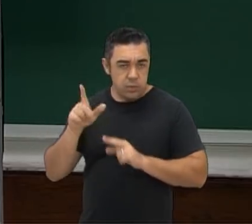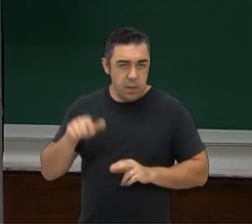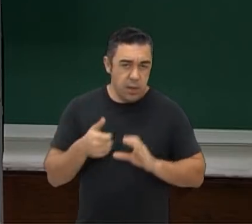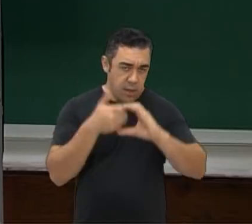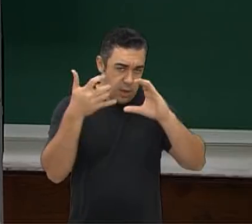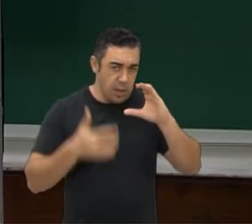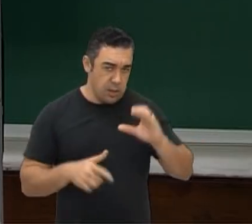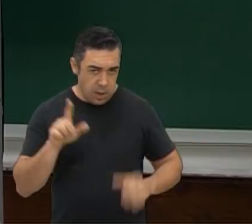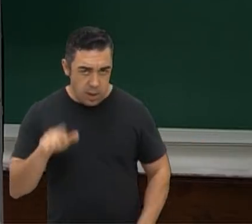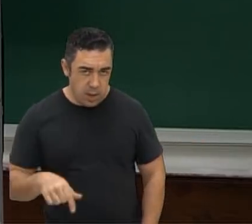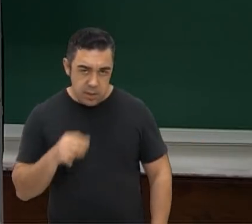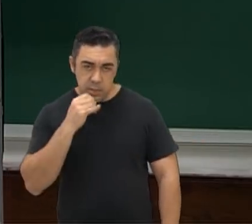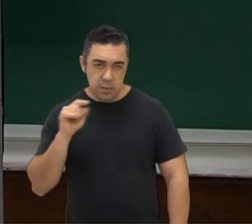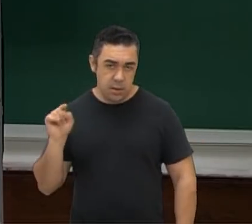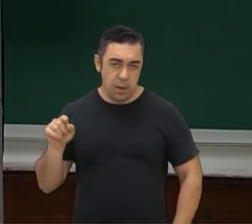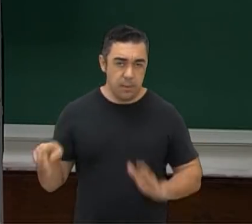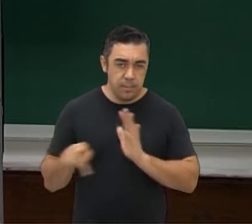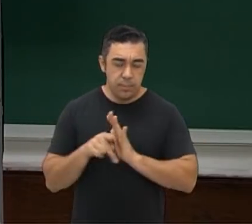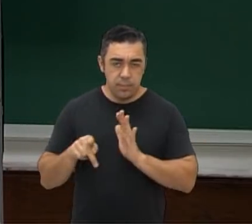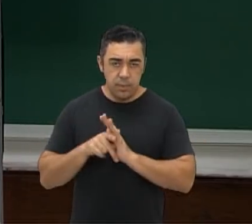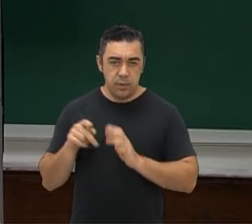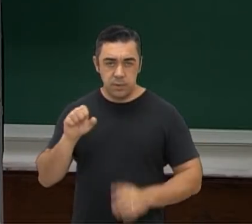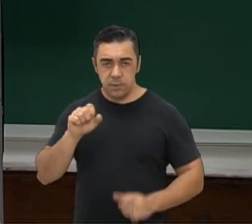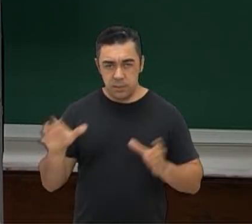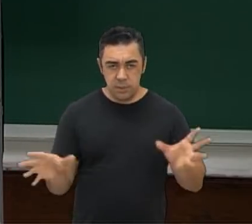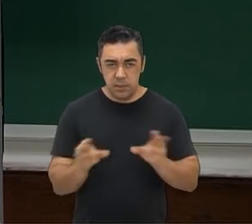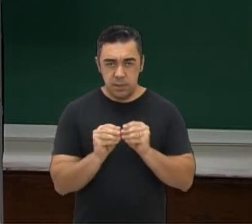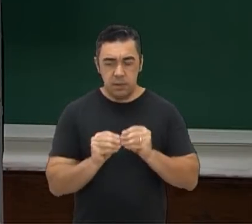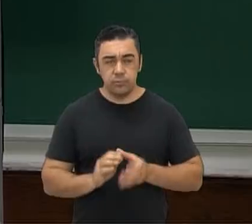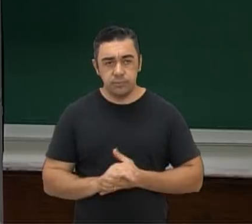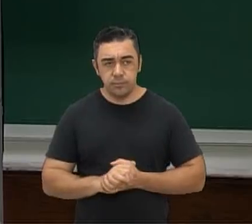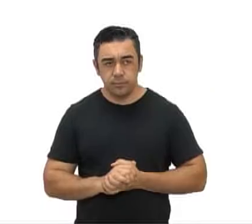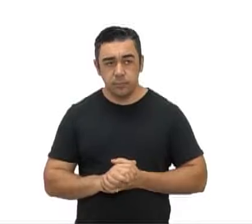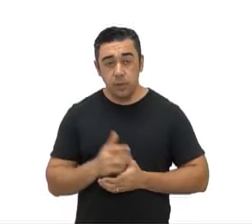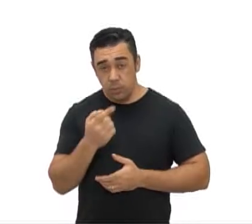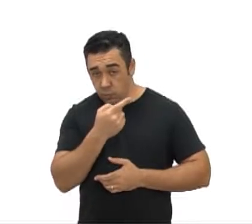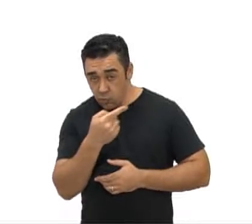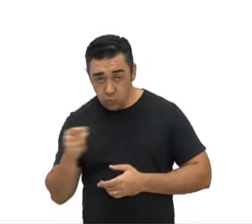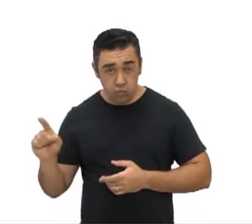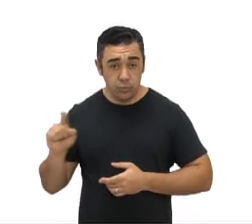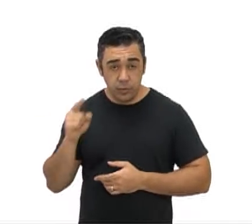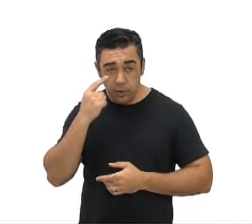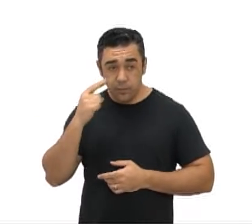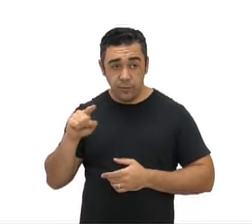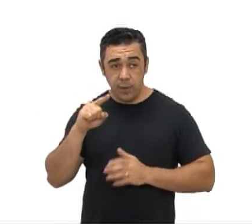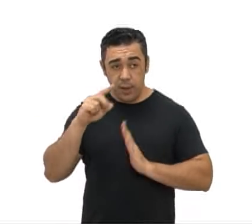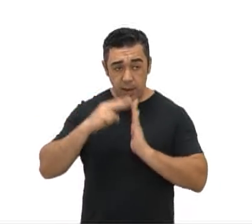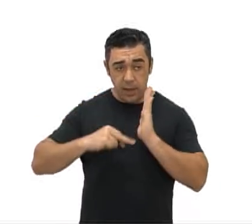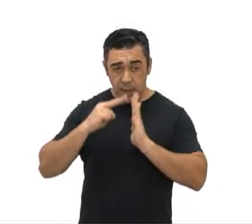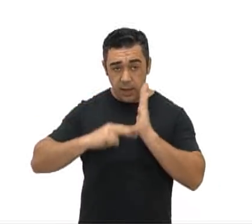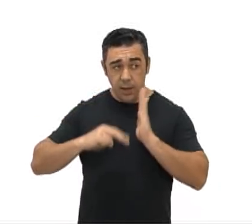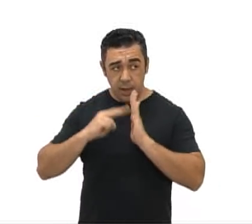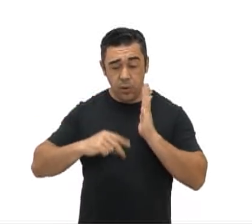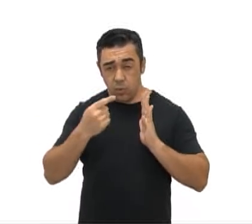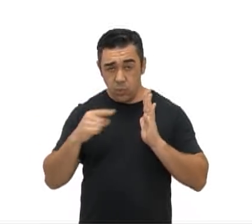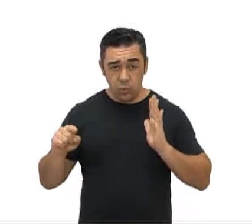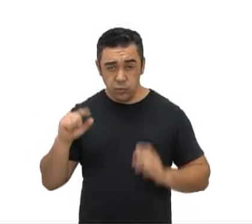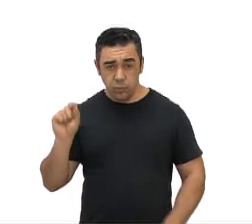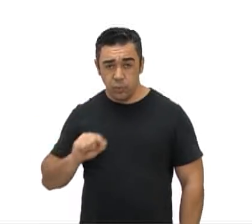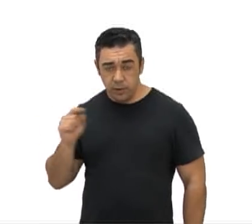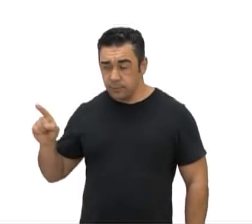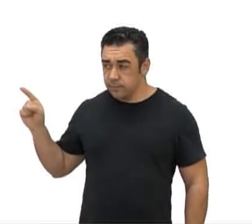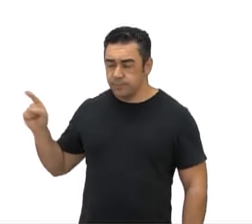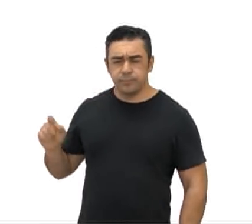caracterizar o grau superlativo absoluto sintético. Tá? E, por fim, né, vamos ler aqui o último item do nosso